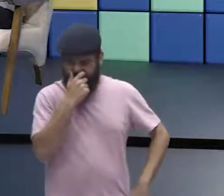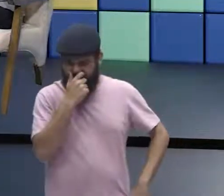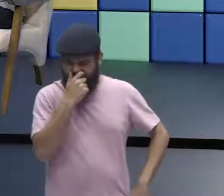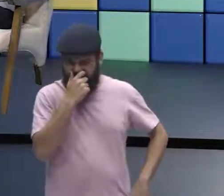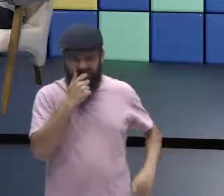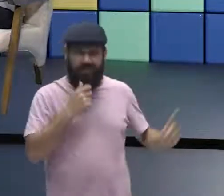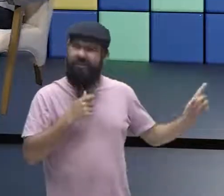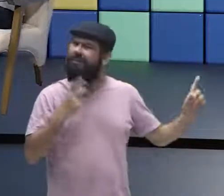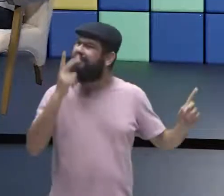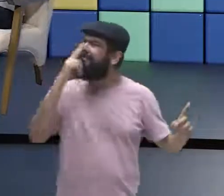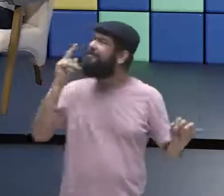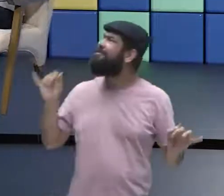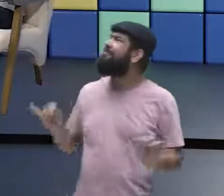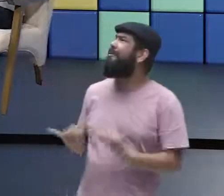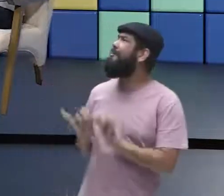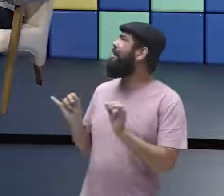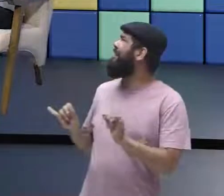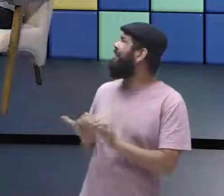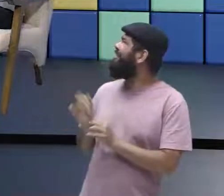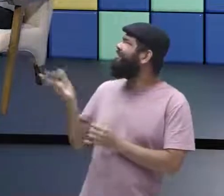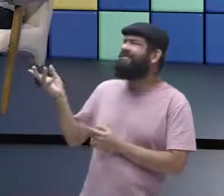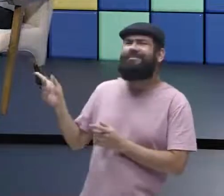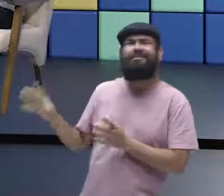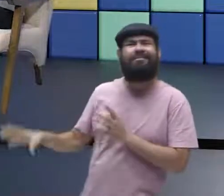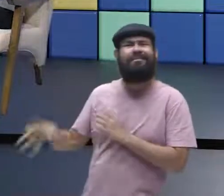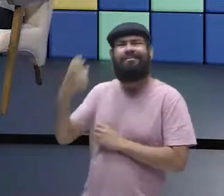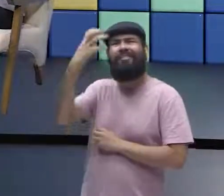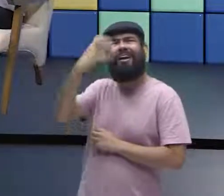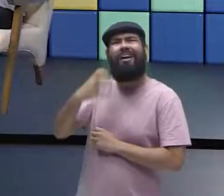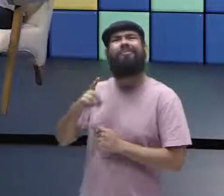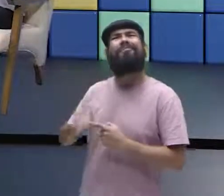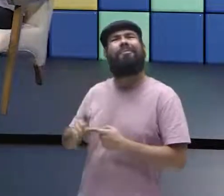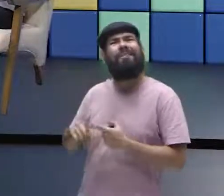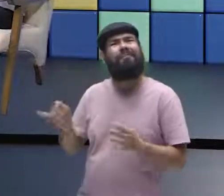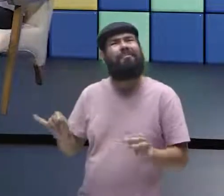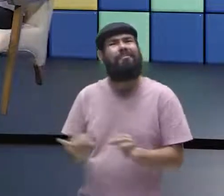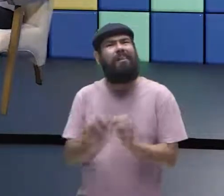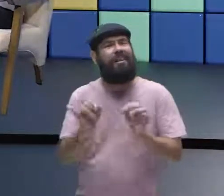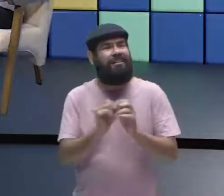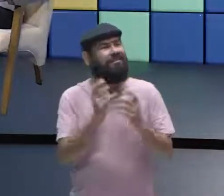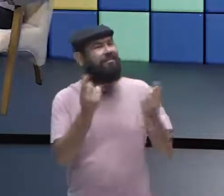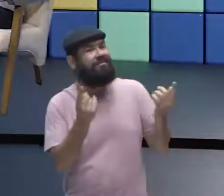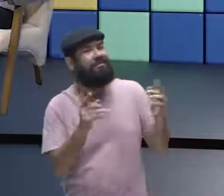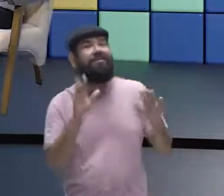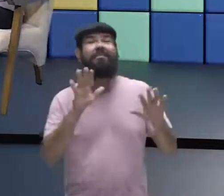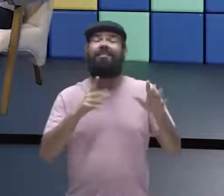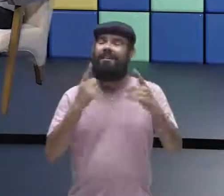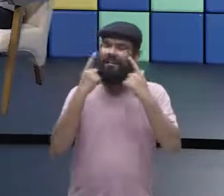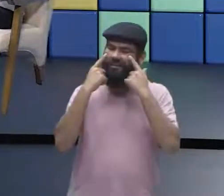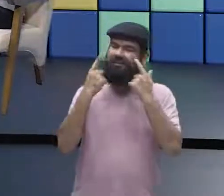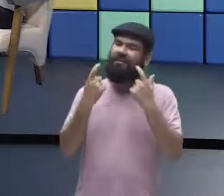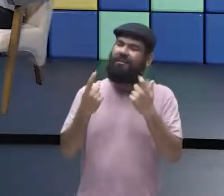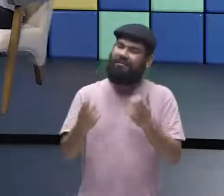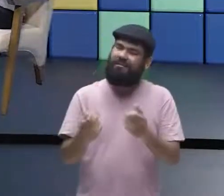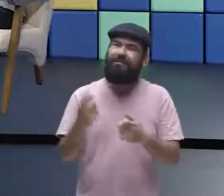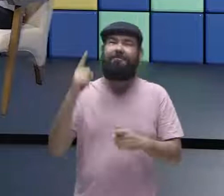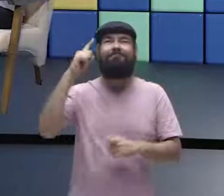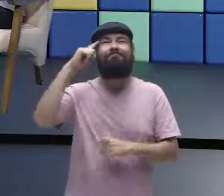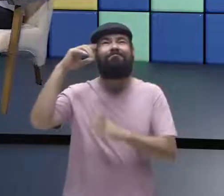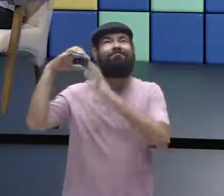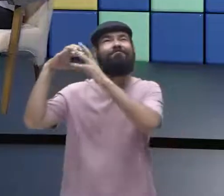algo banal, né? Algo que alguém somatizou, outras coisas juntos, né? Então é interessante realmente fazer essa